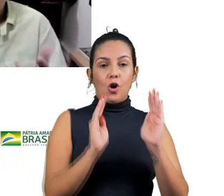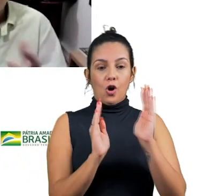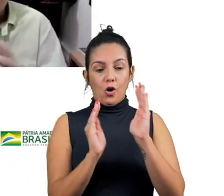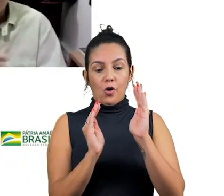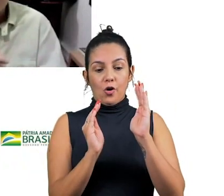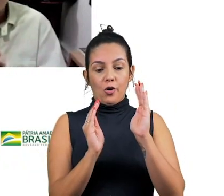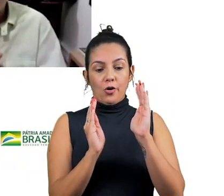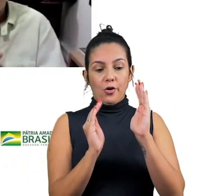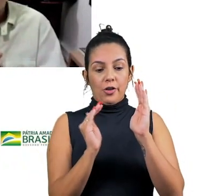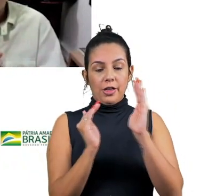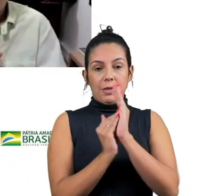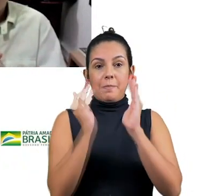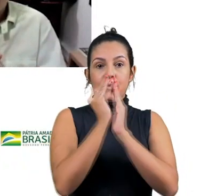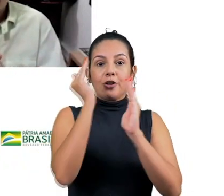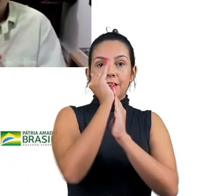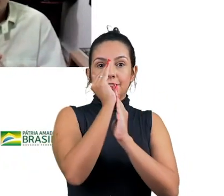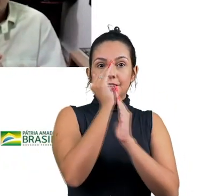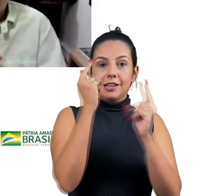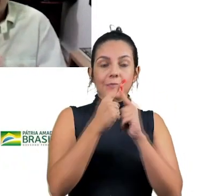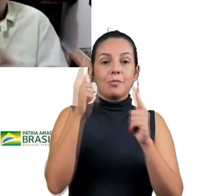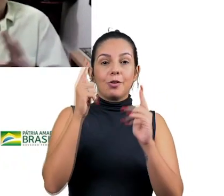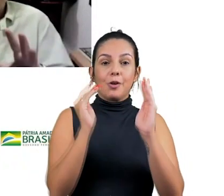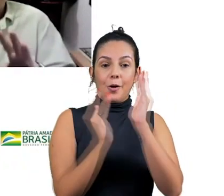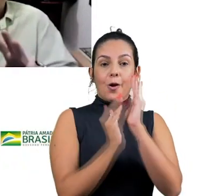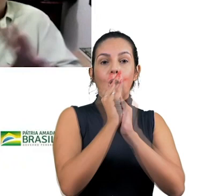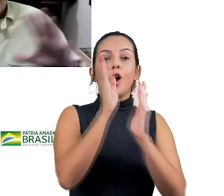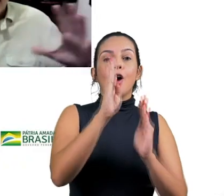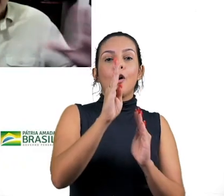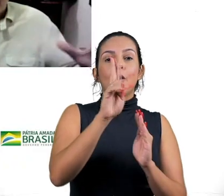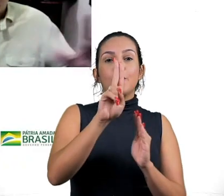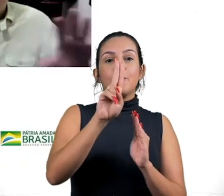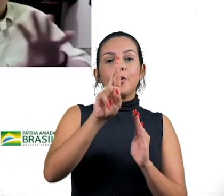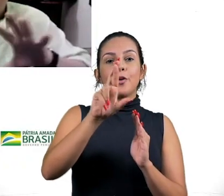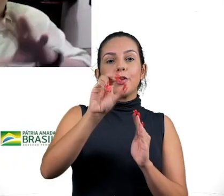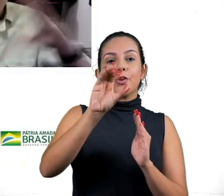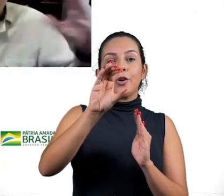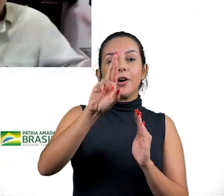se transforma numa personagem tão